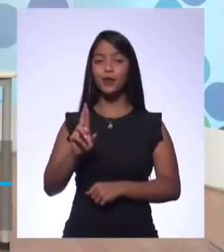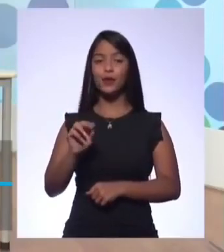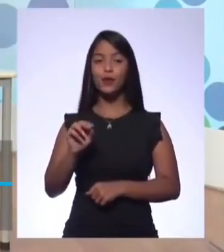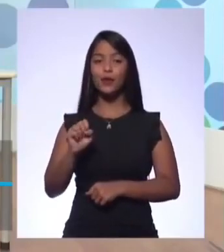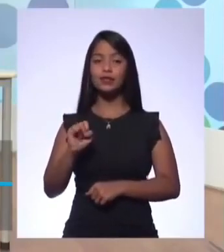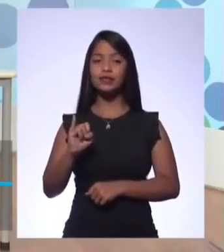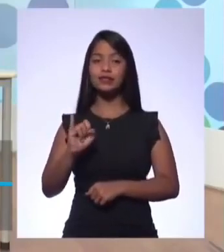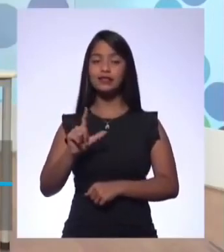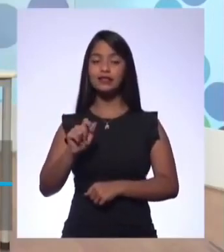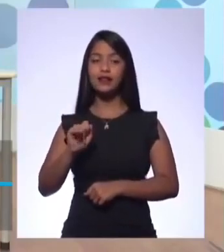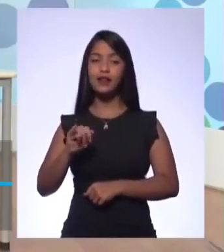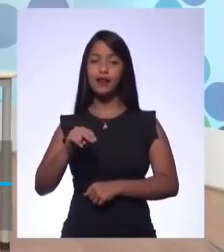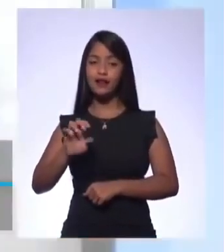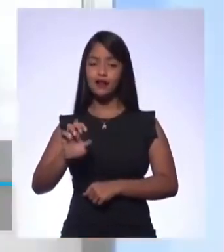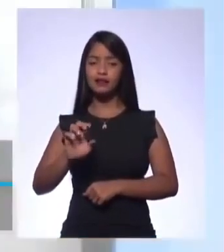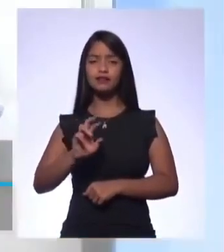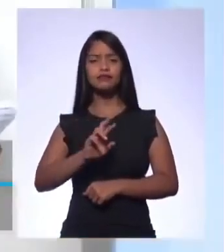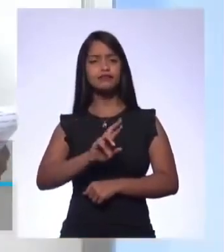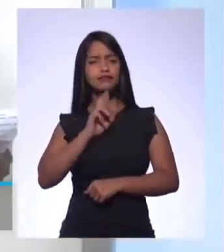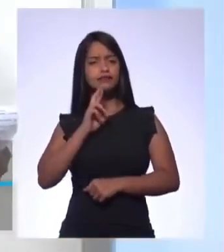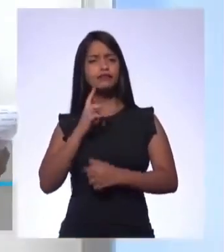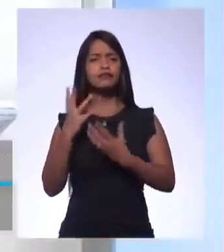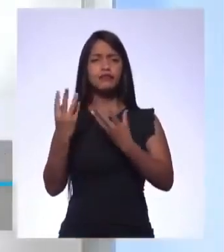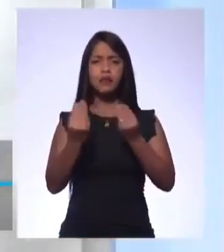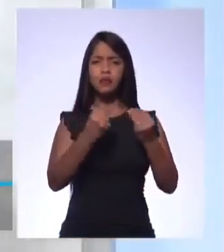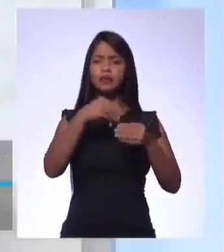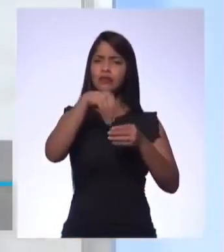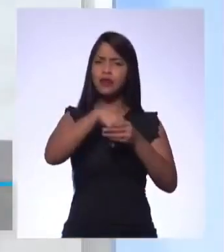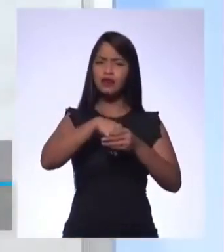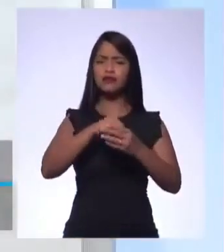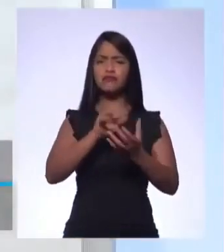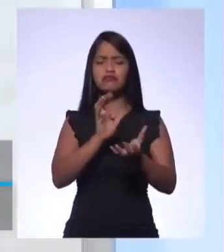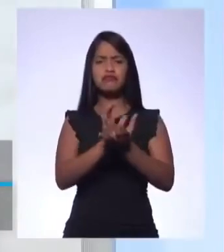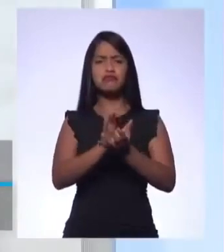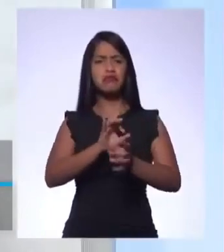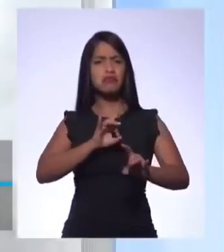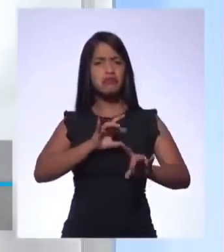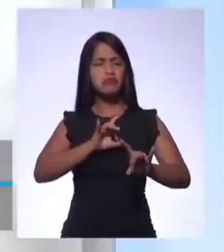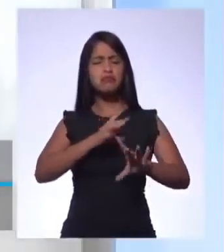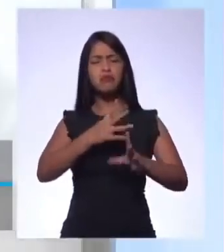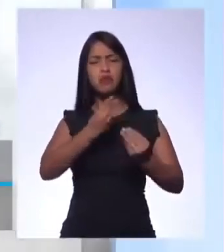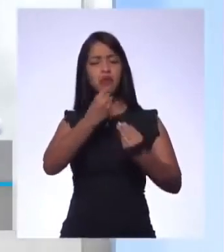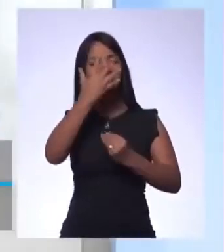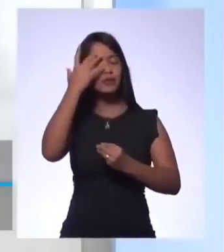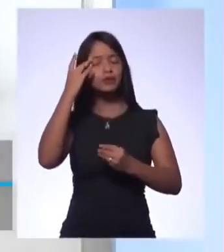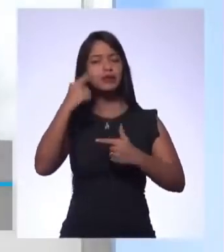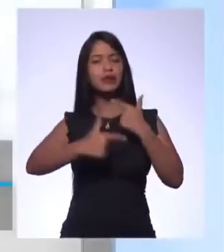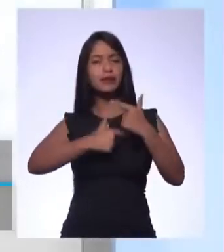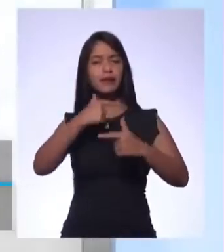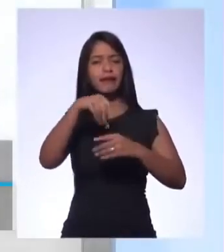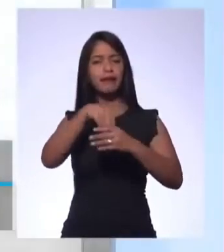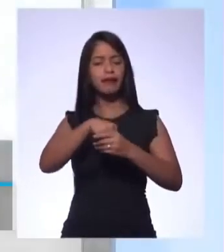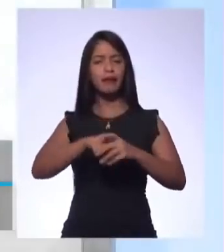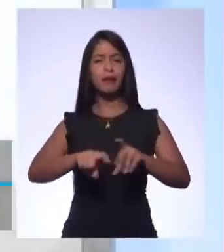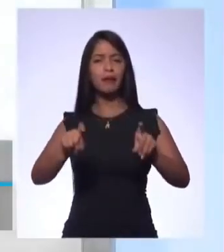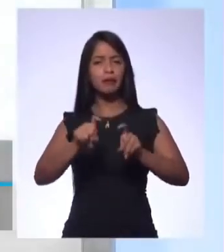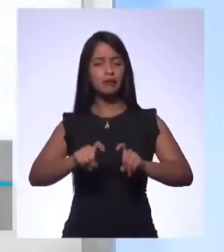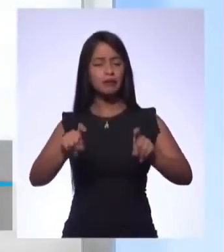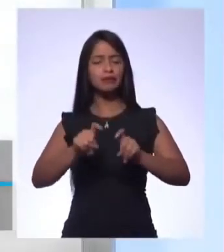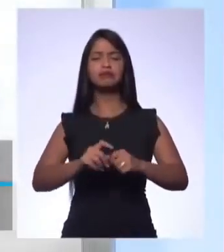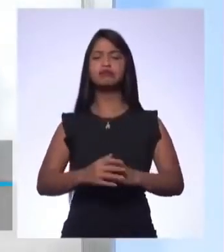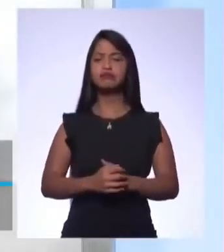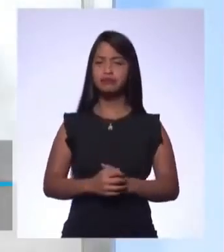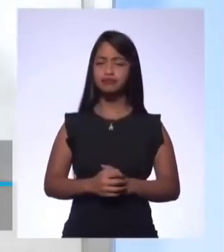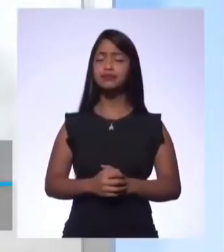que aqui, muita gente trabalhando no estúdio. Ela falou, nossa, quanta gente trabalha aí. Nossa, é muita gente mesmo.